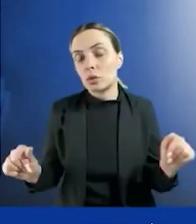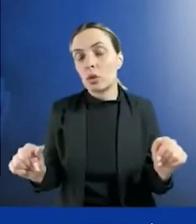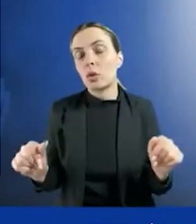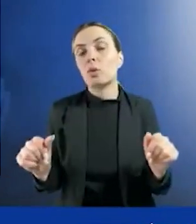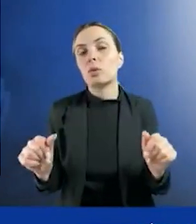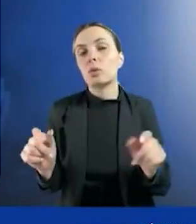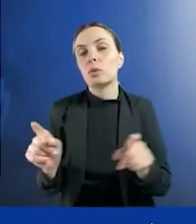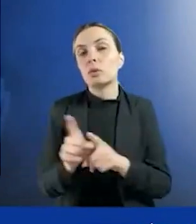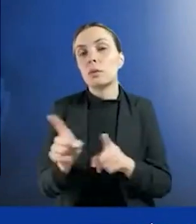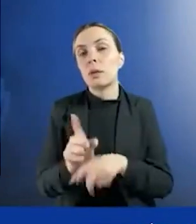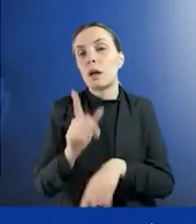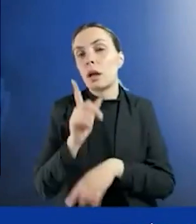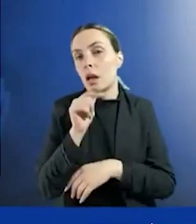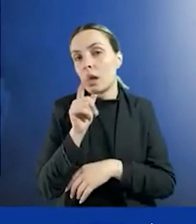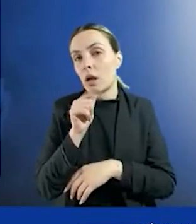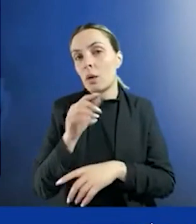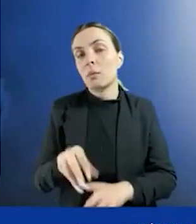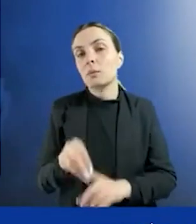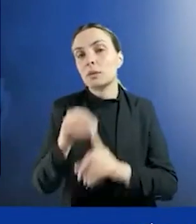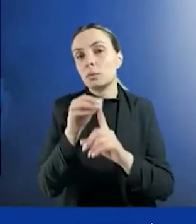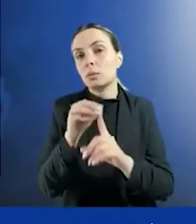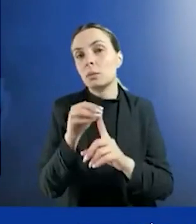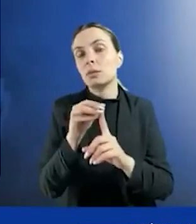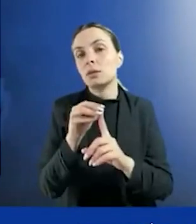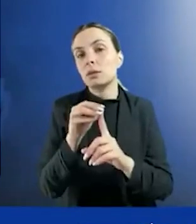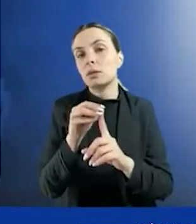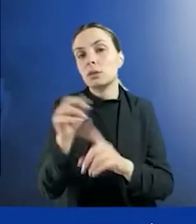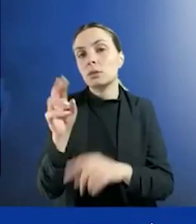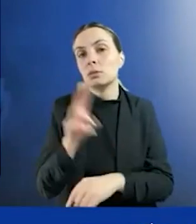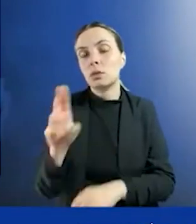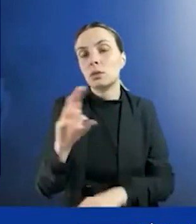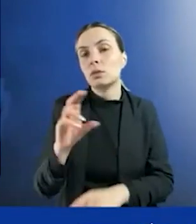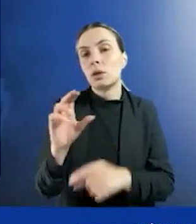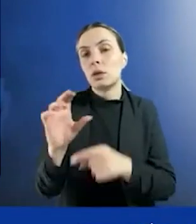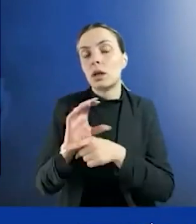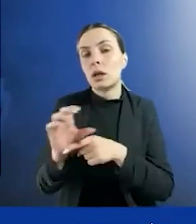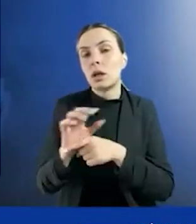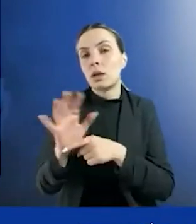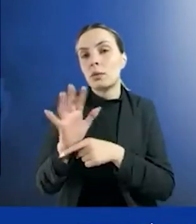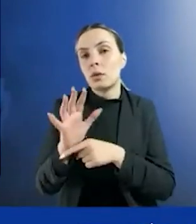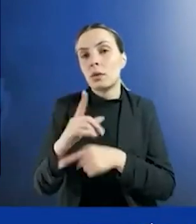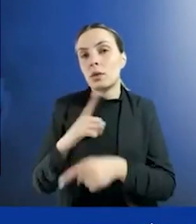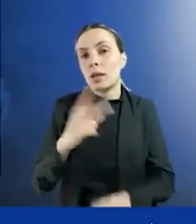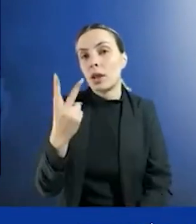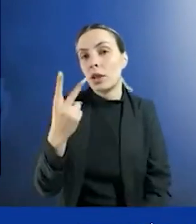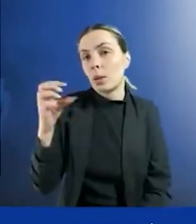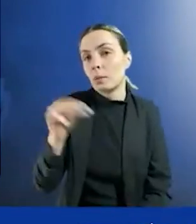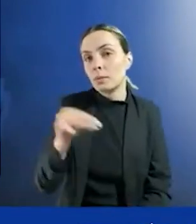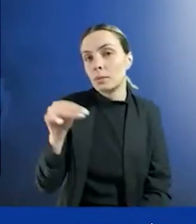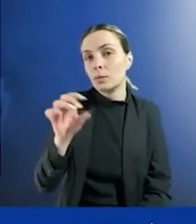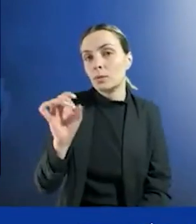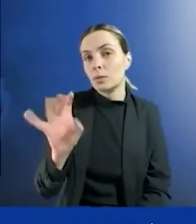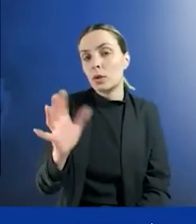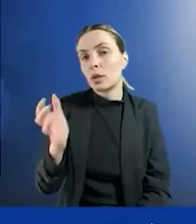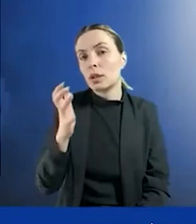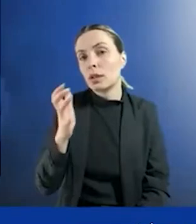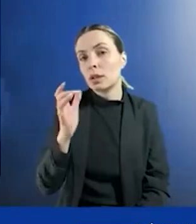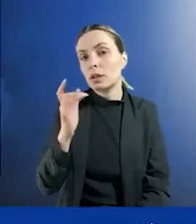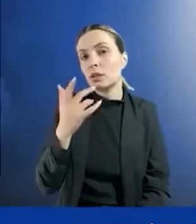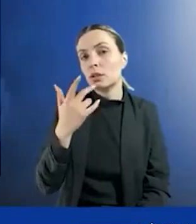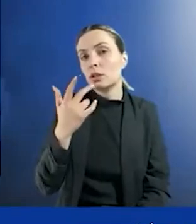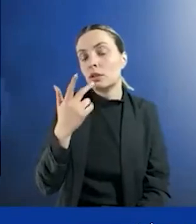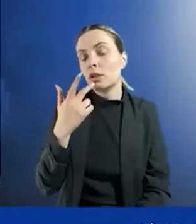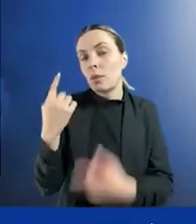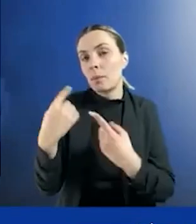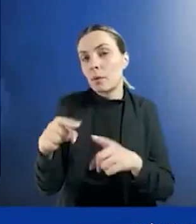água, principalmente pela pegada de carbono. Como nós temos 2 minutos, eu queria fazer uma provocação para o Dr.